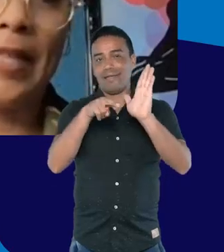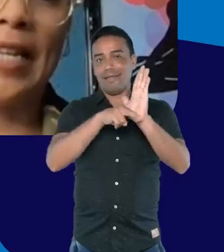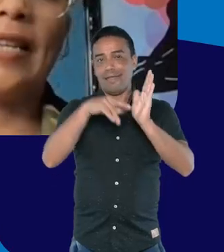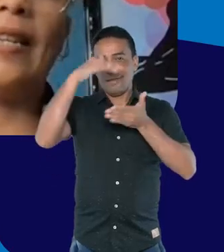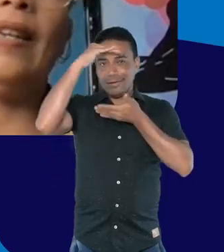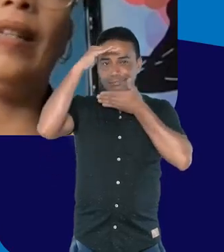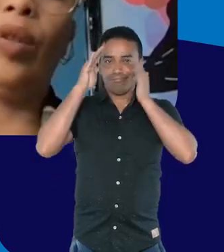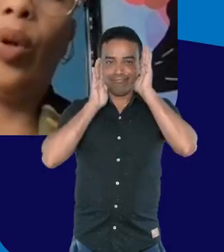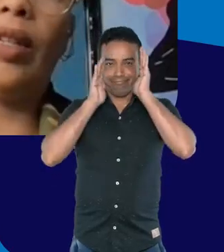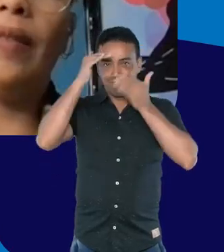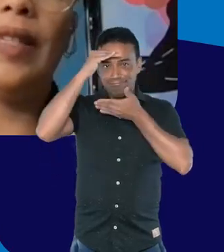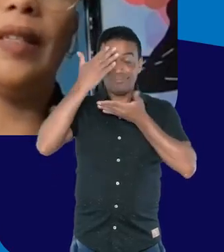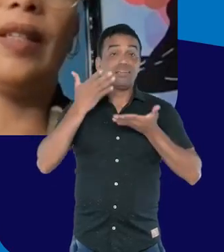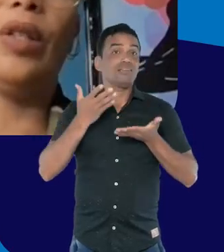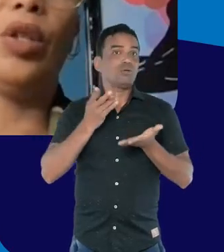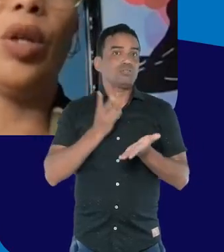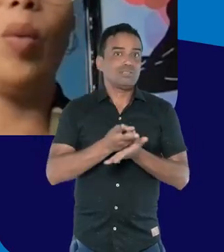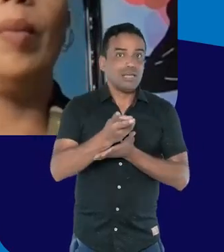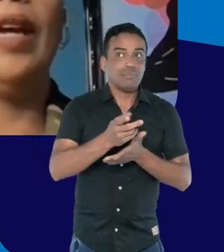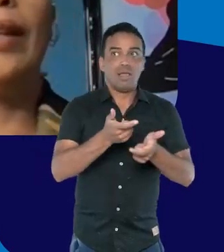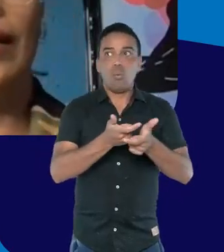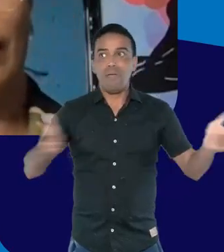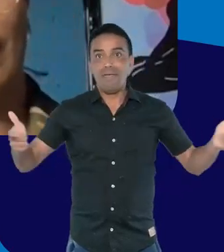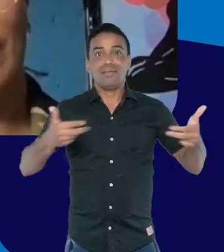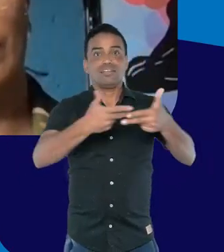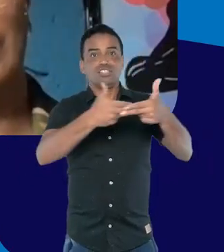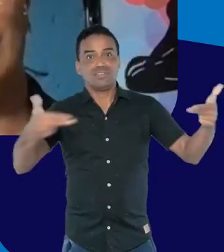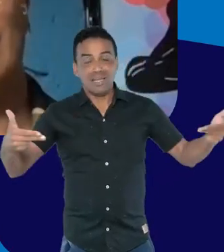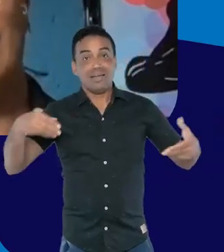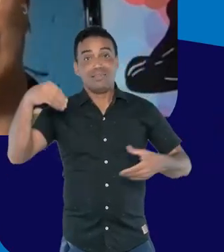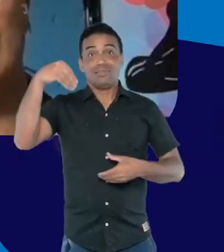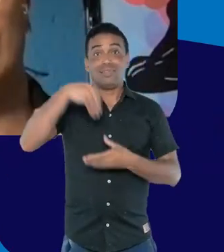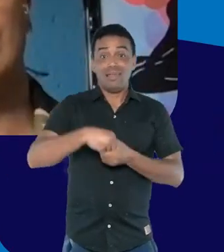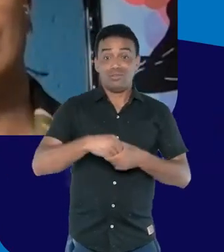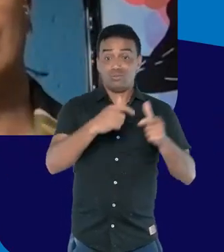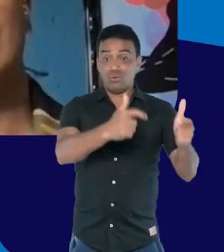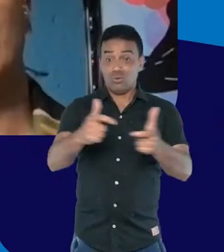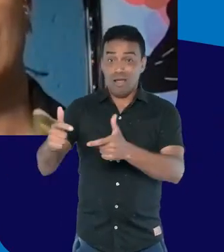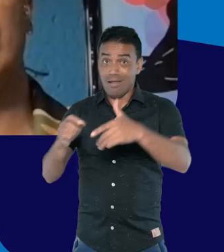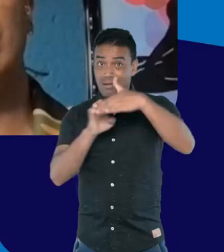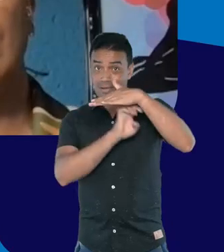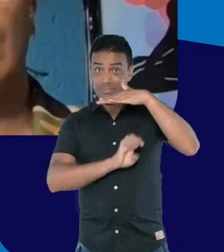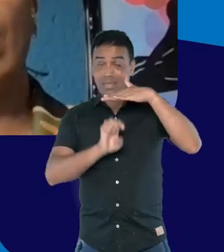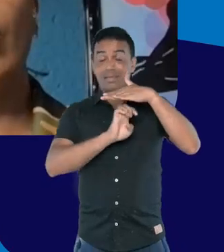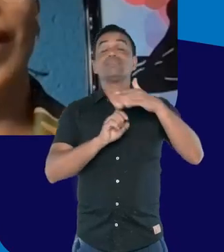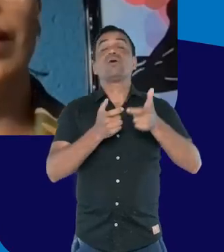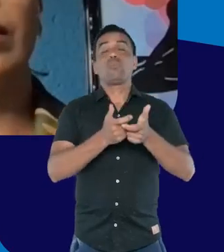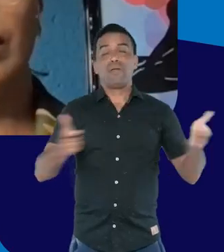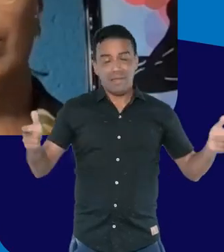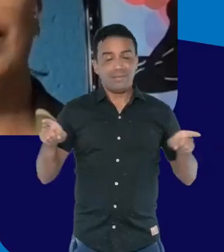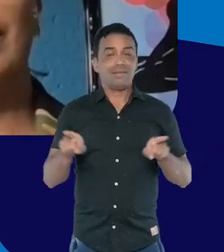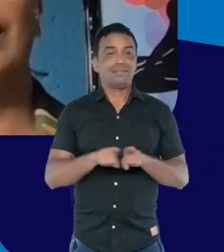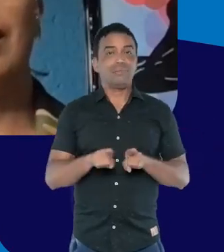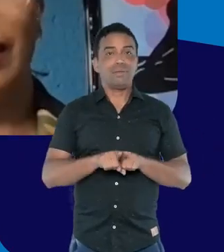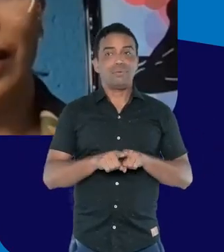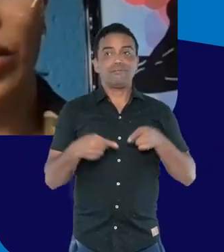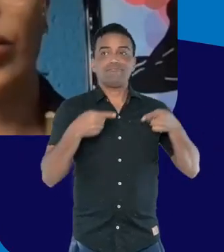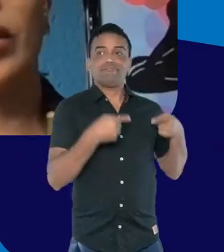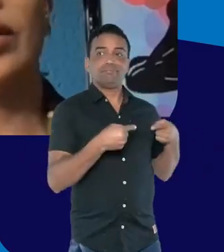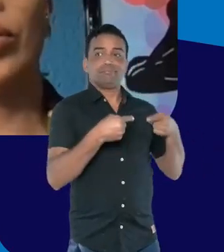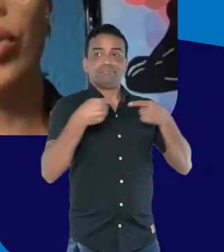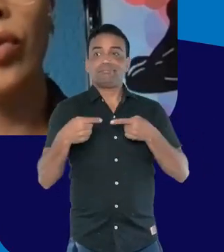padrão, e toda vez que a gente aumenta a diversidade dentro desses espaços, aumentam também